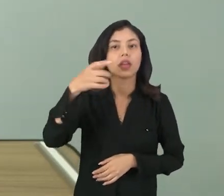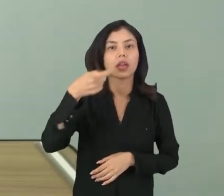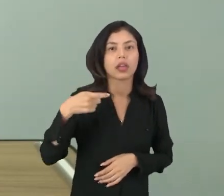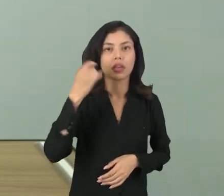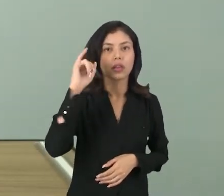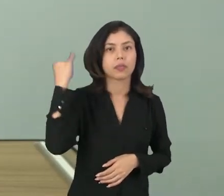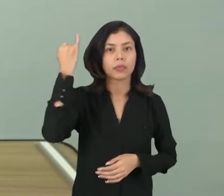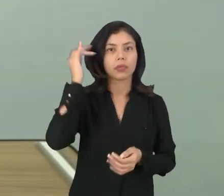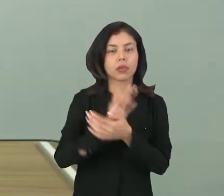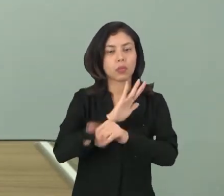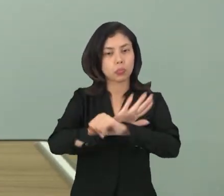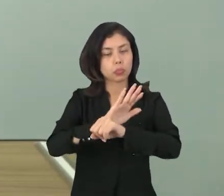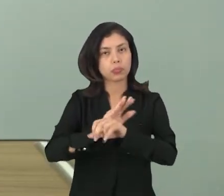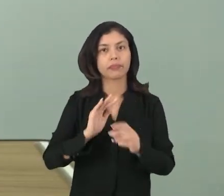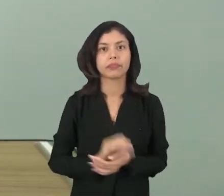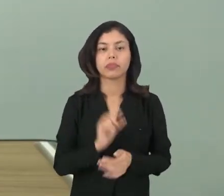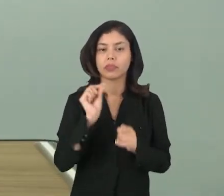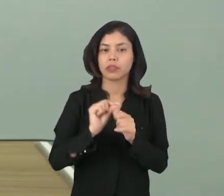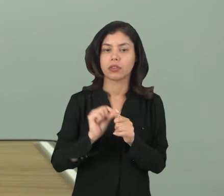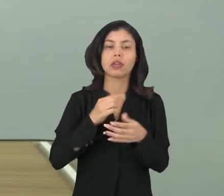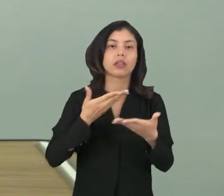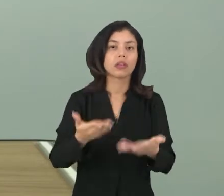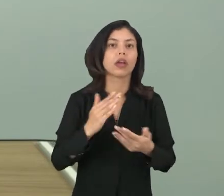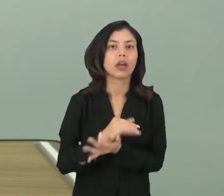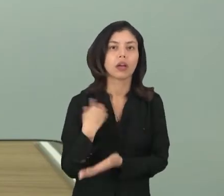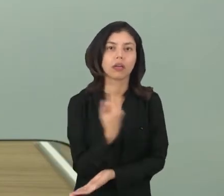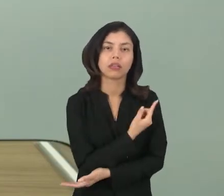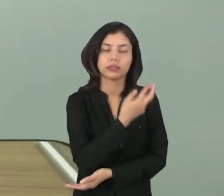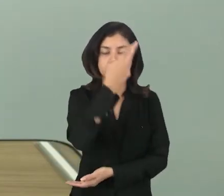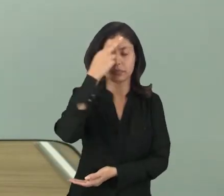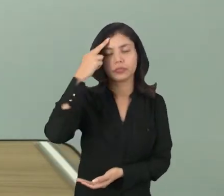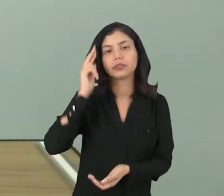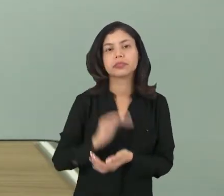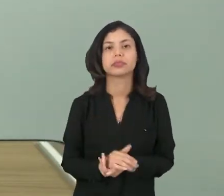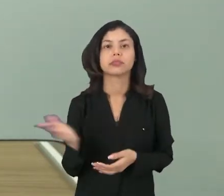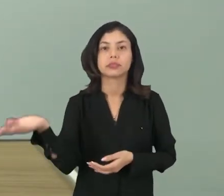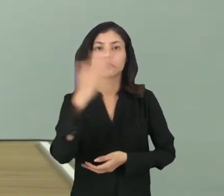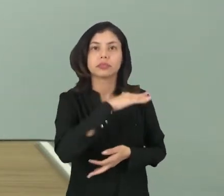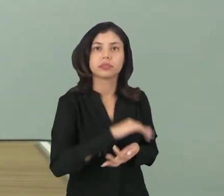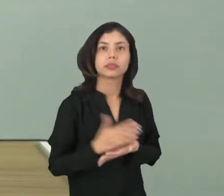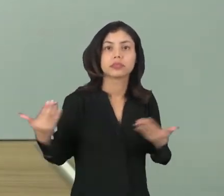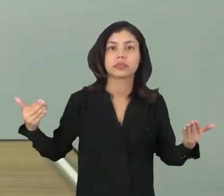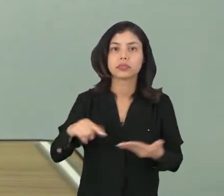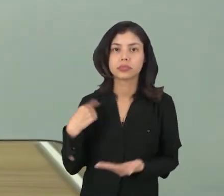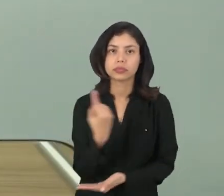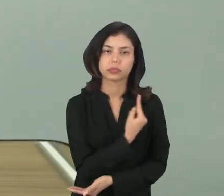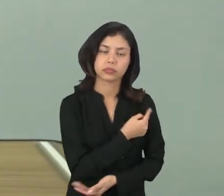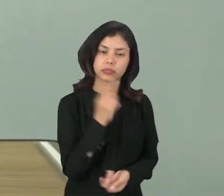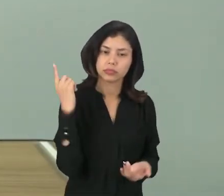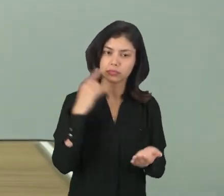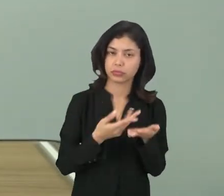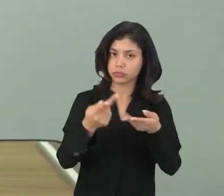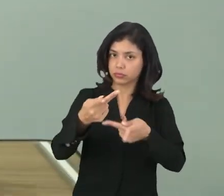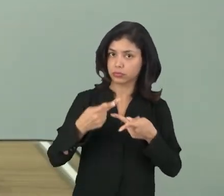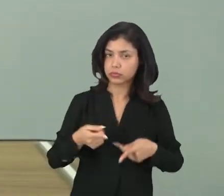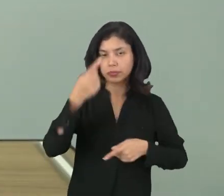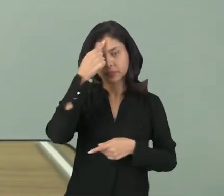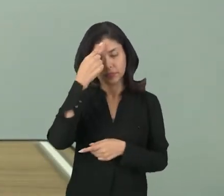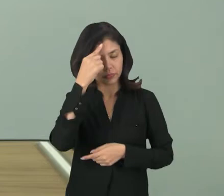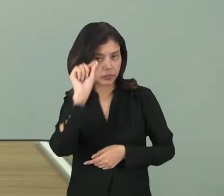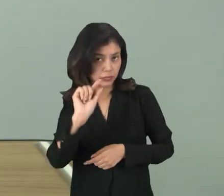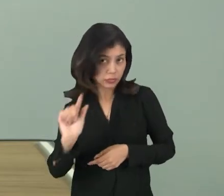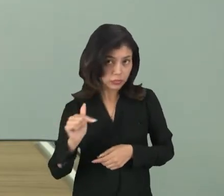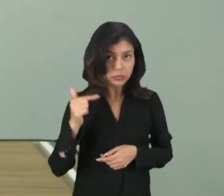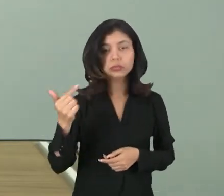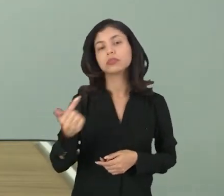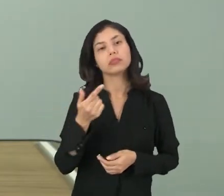ele contribuiu aí para a formação da nossa história. Então vamos lá. Agora eu quero te convidar a pensar em